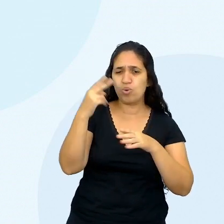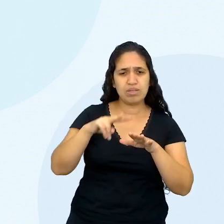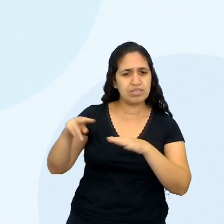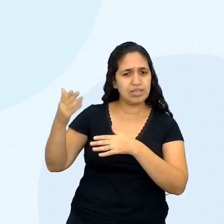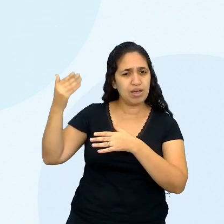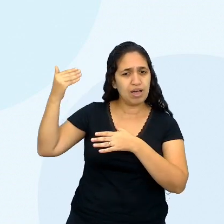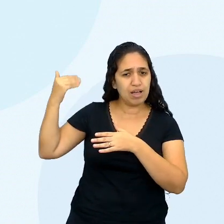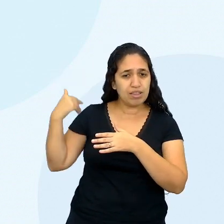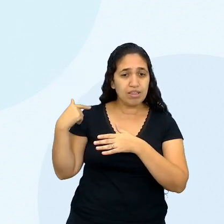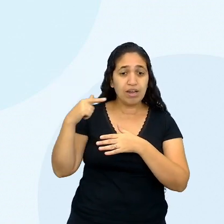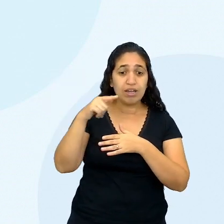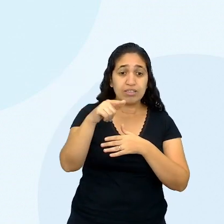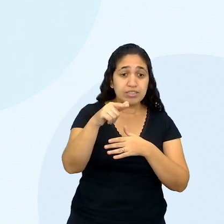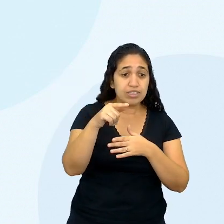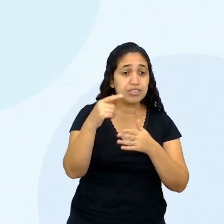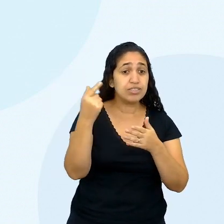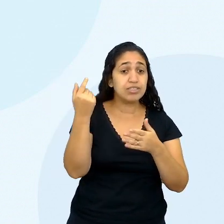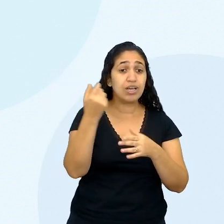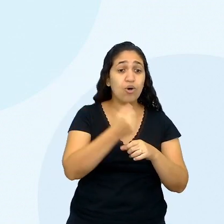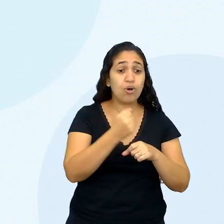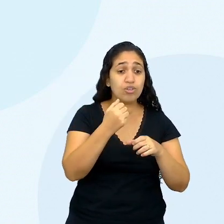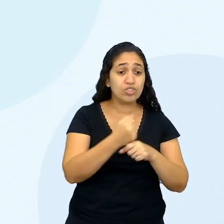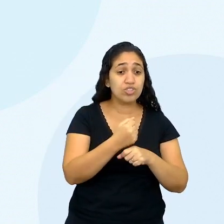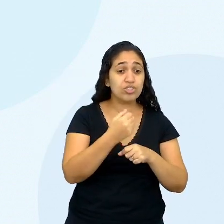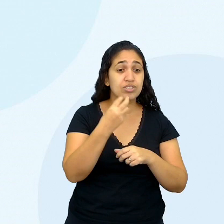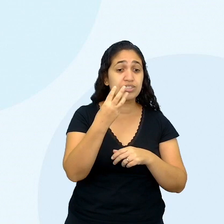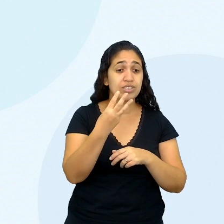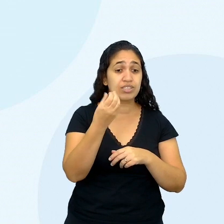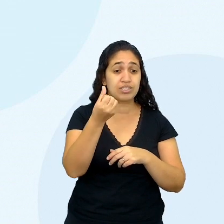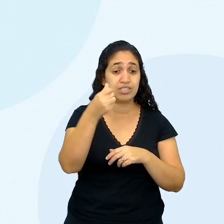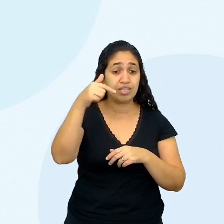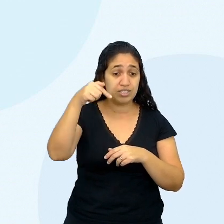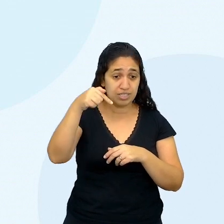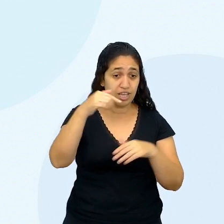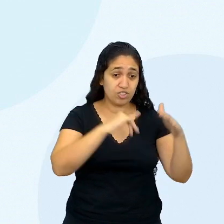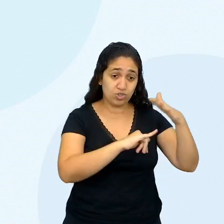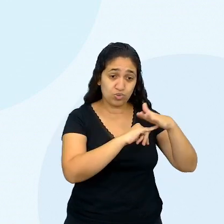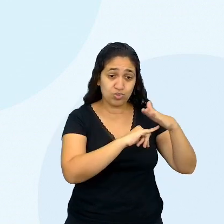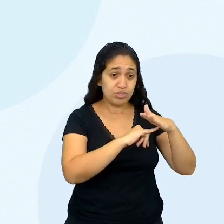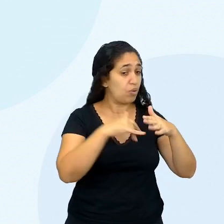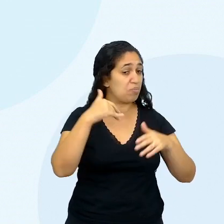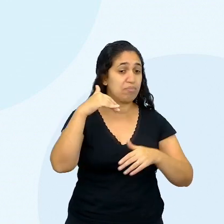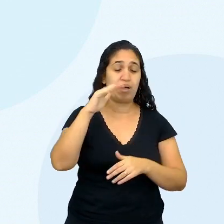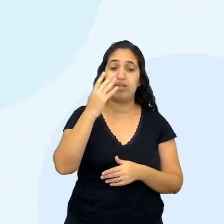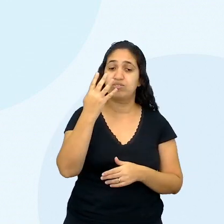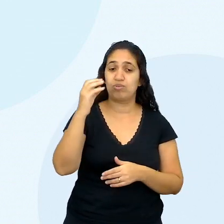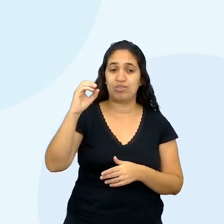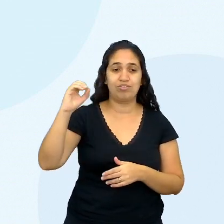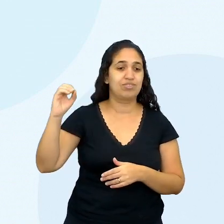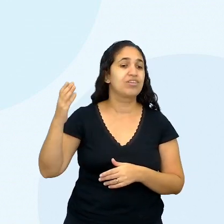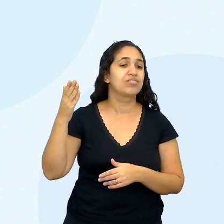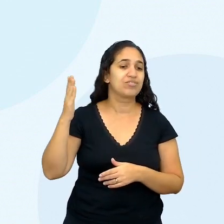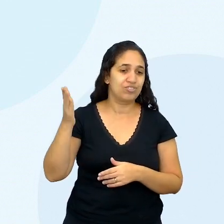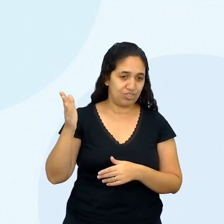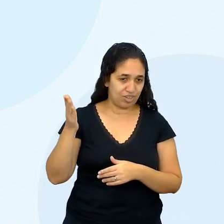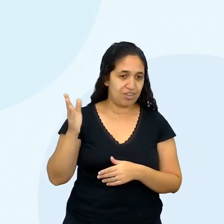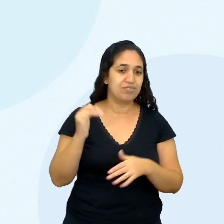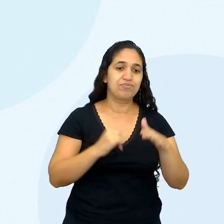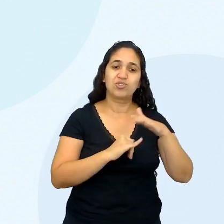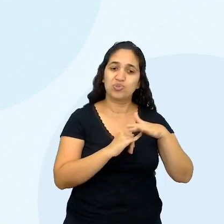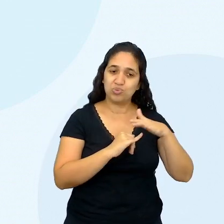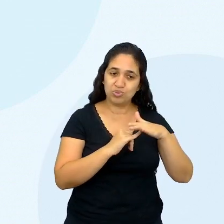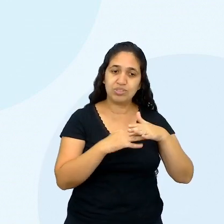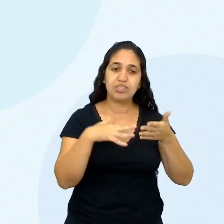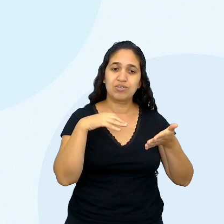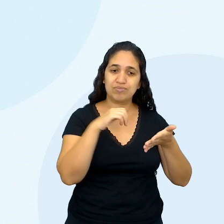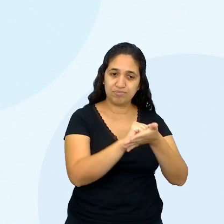e esse número de 367 instituições hoje já é mais de 400. Né? A gente tem 400 instituições